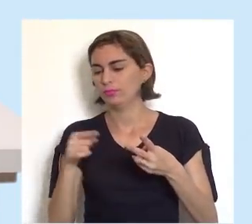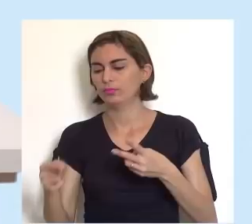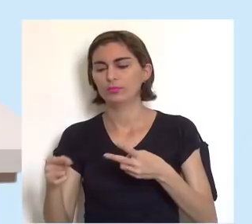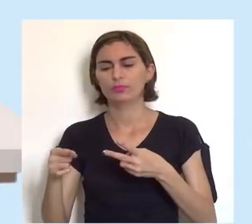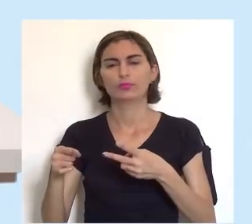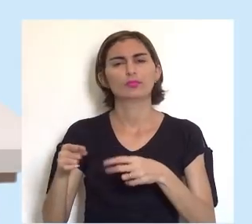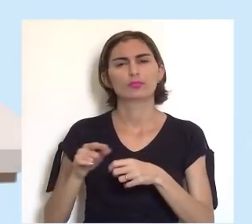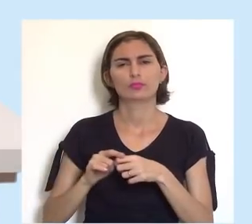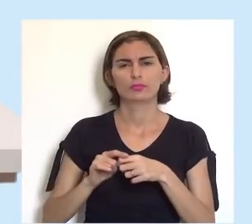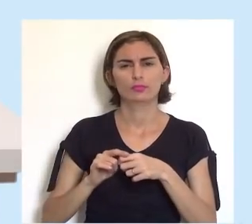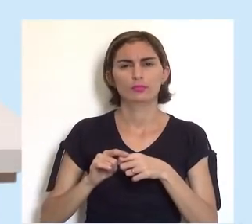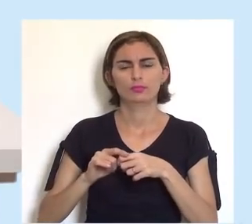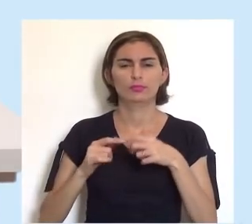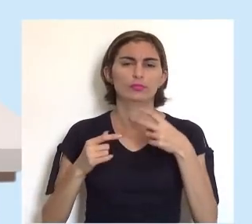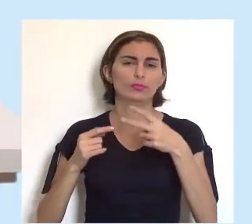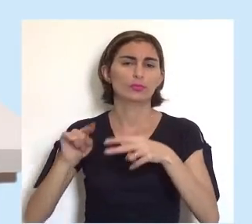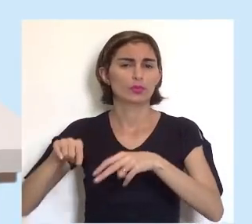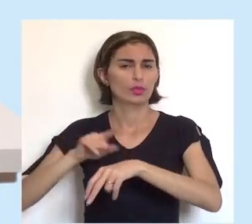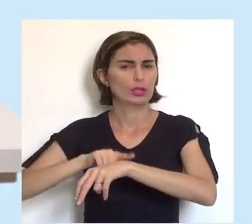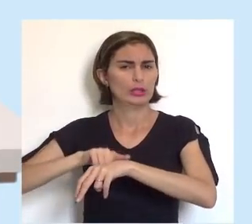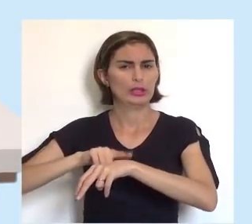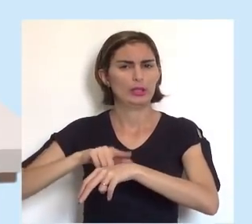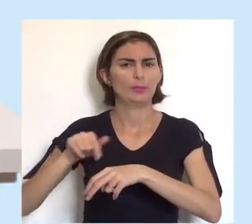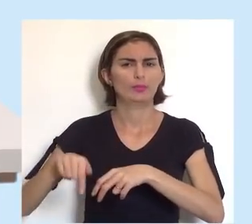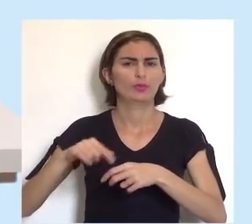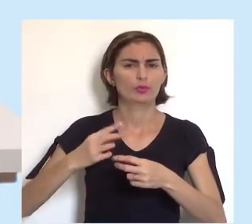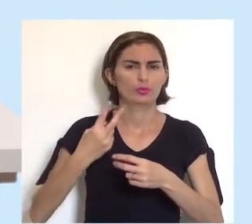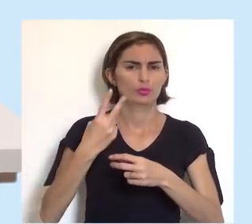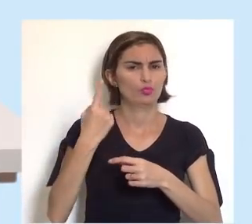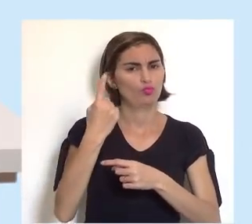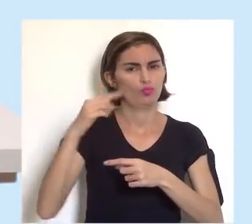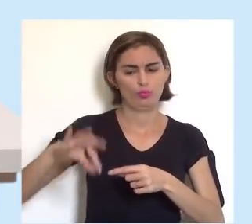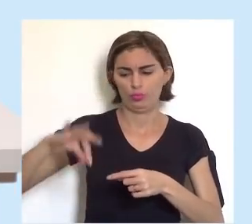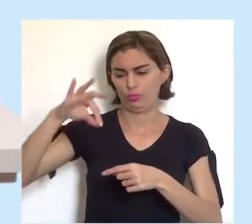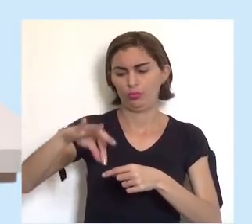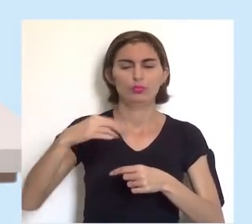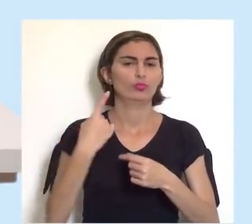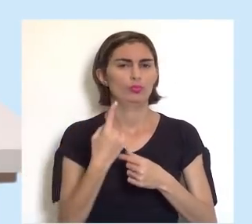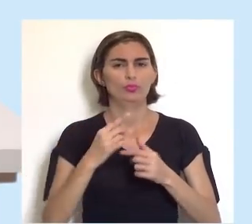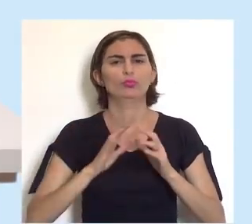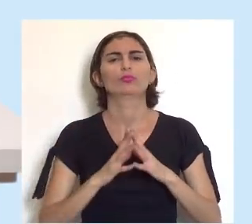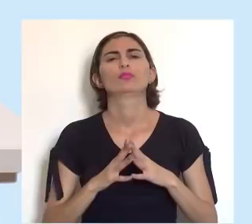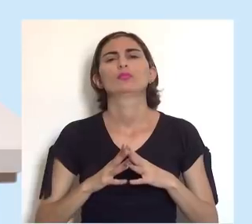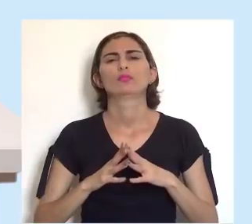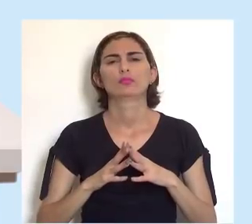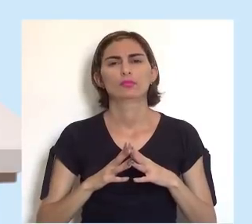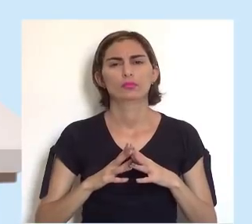Opa, pronto. Tirei 2. E do potinho de tempo, eu vou tirar só 1.